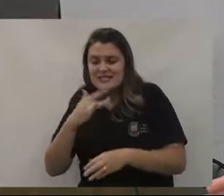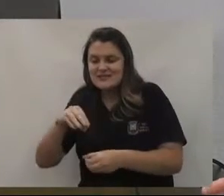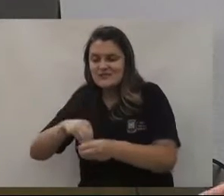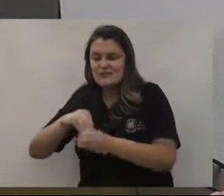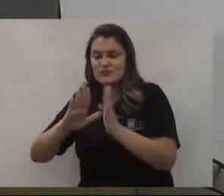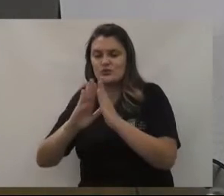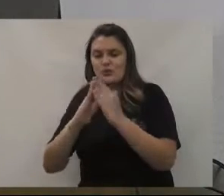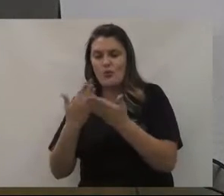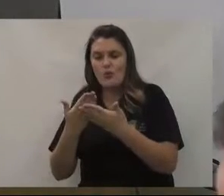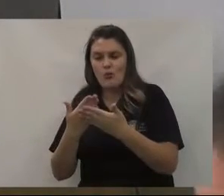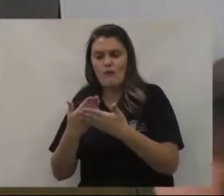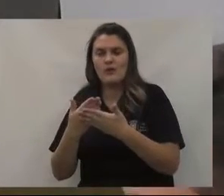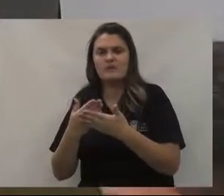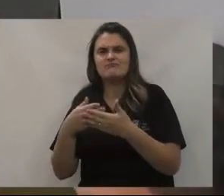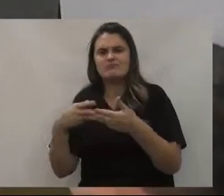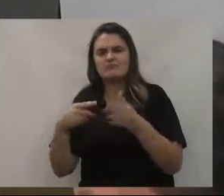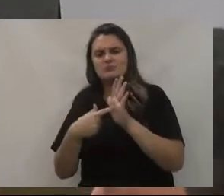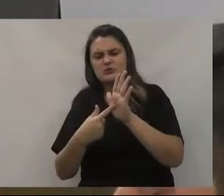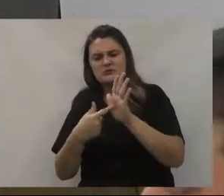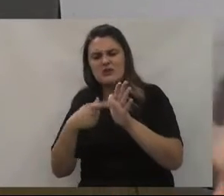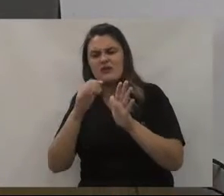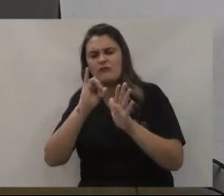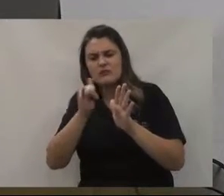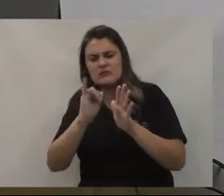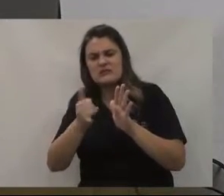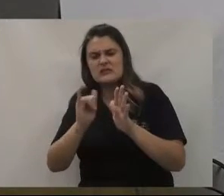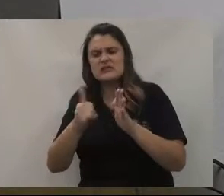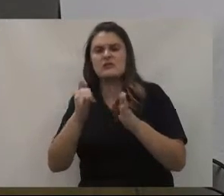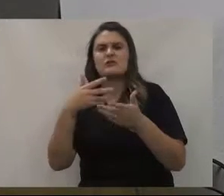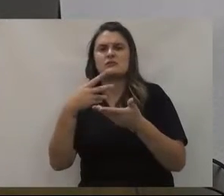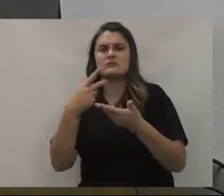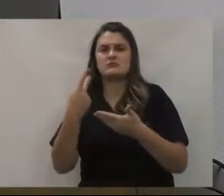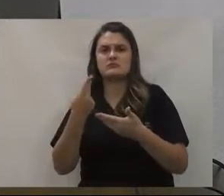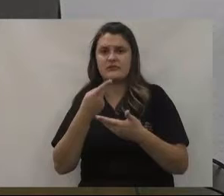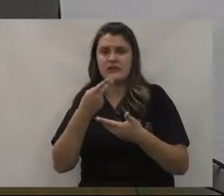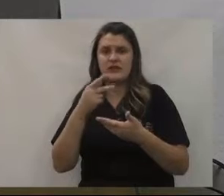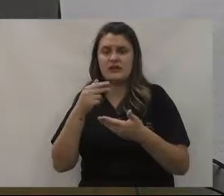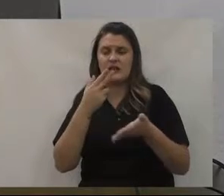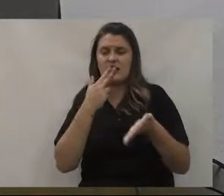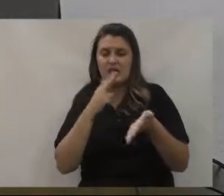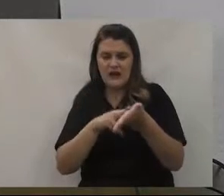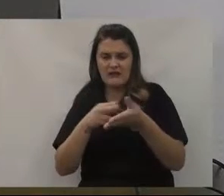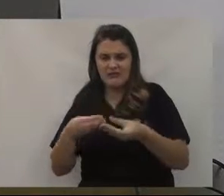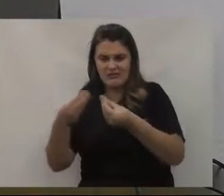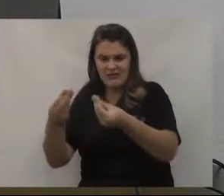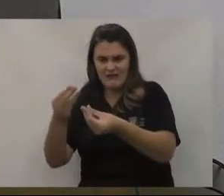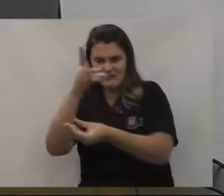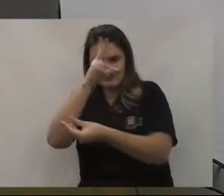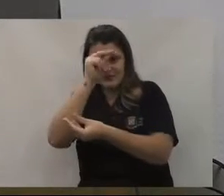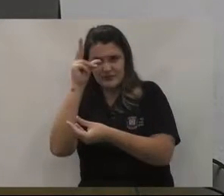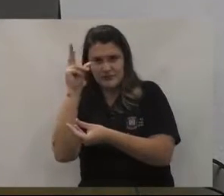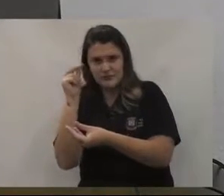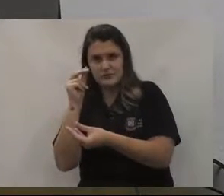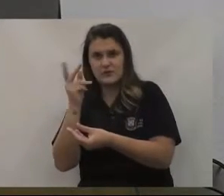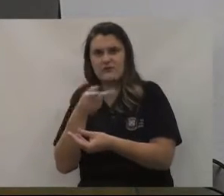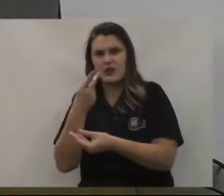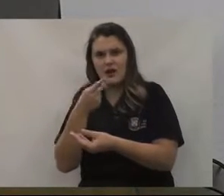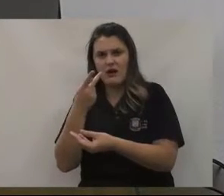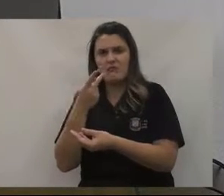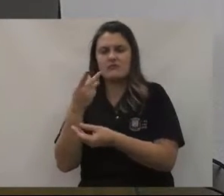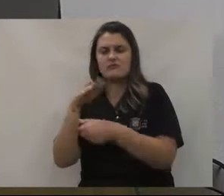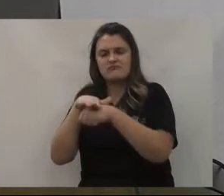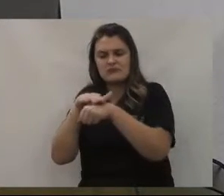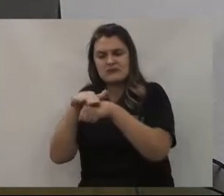escola. E o exemplo que eu ia dar era o seguinte: nessa carta que nós entregamos na prefeitura, falamos ao